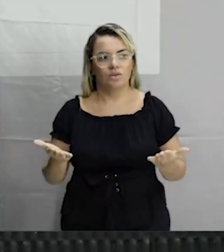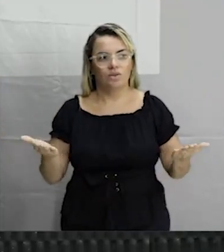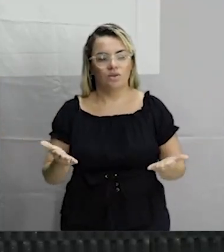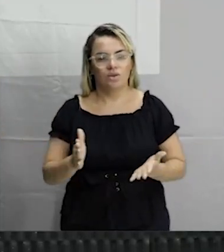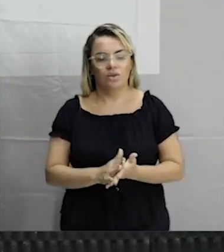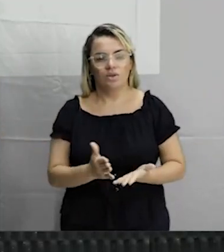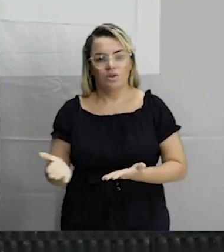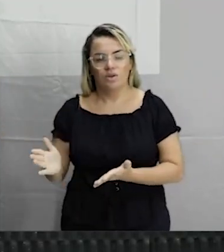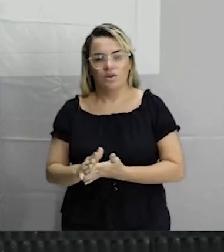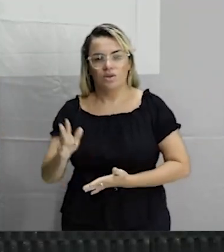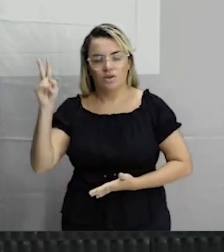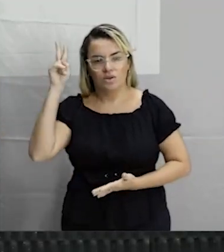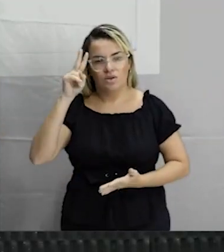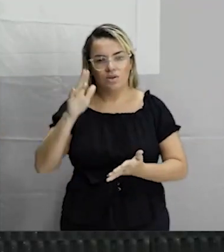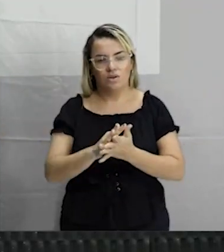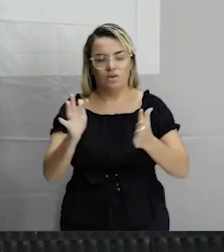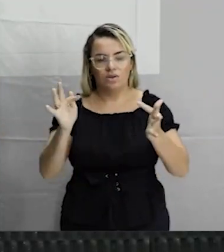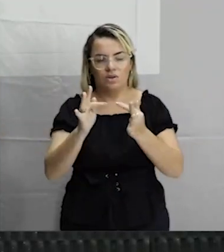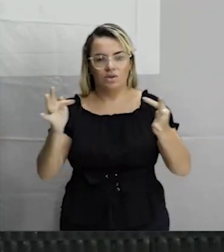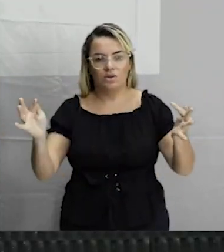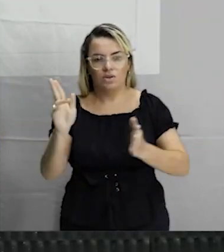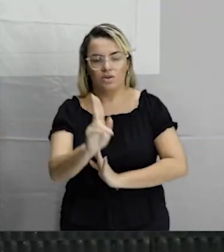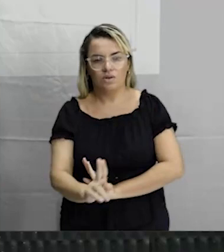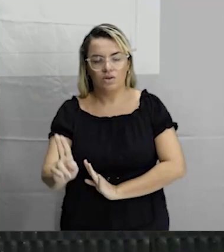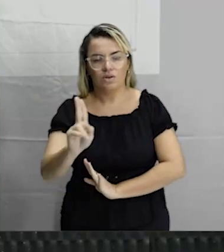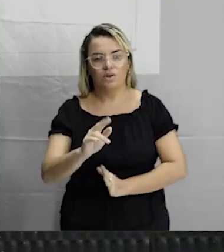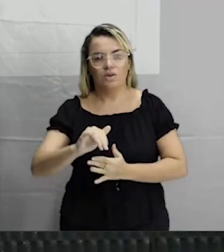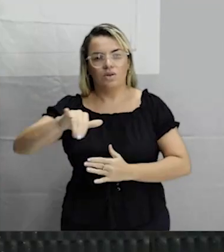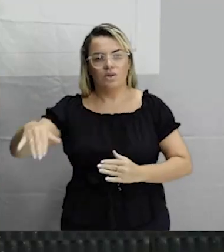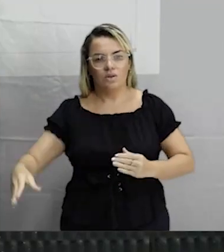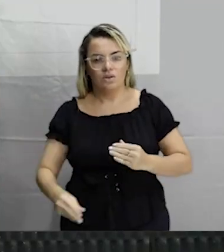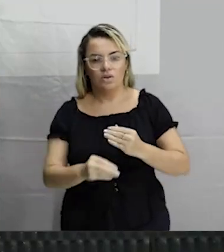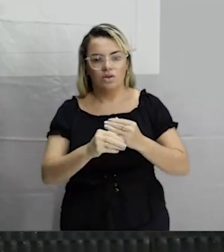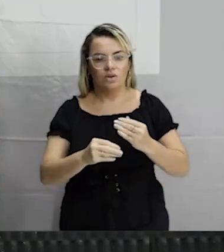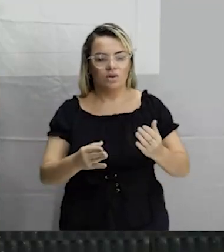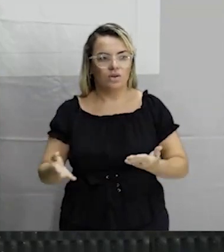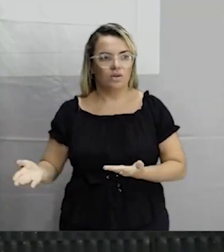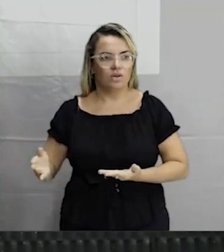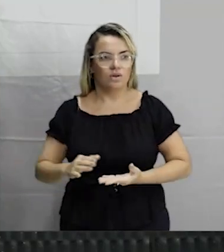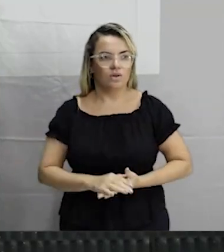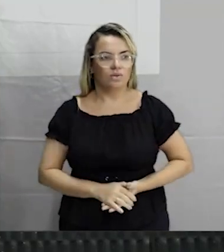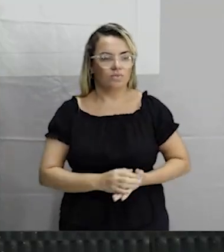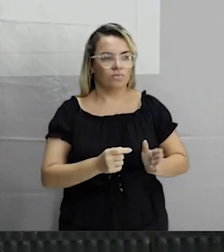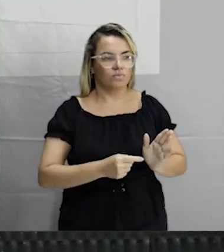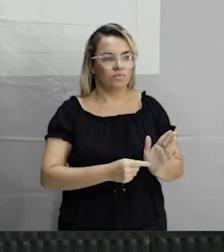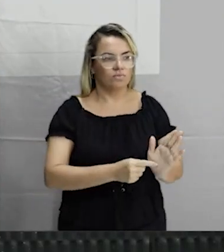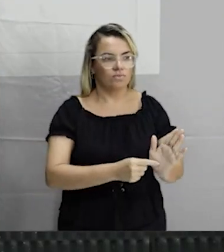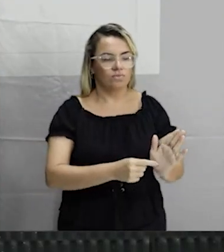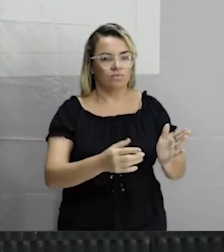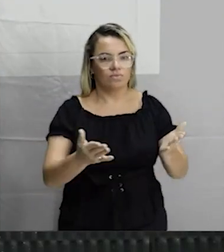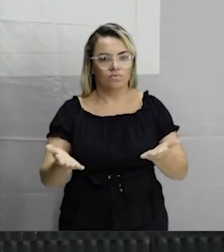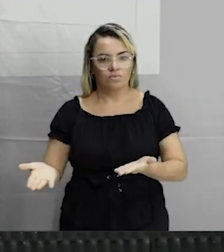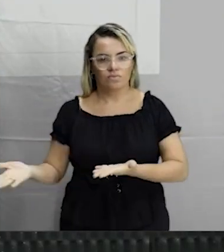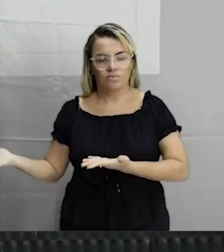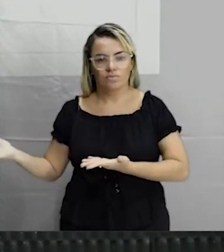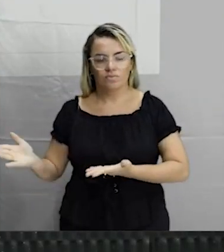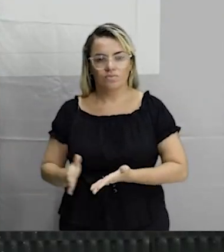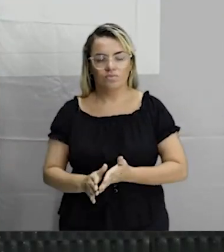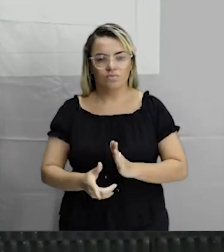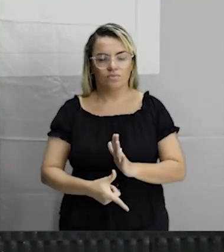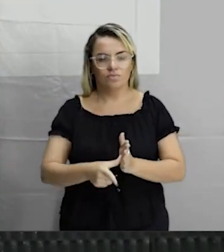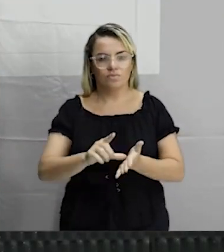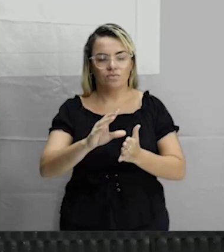a gente vai usar para calcular juro composto, né? Até demonstramos essa fórmula aí na aula